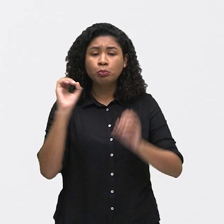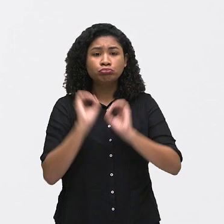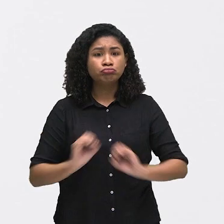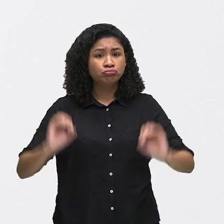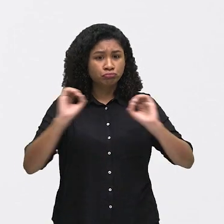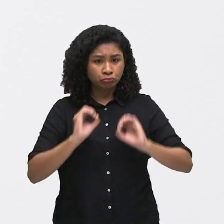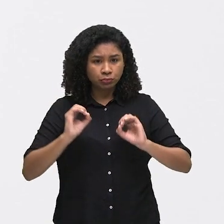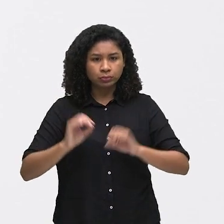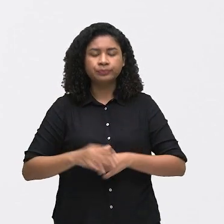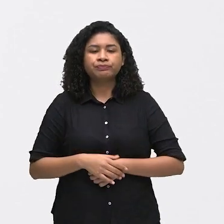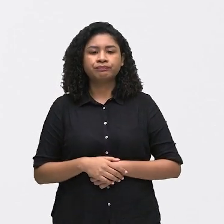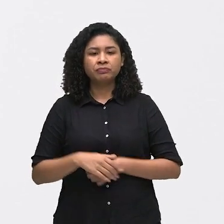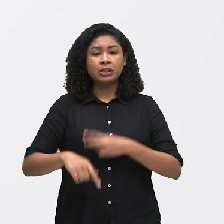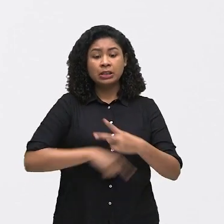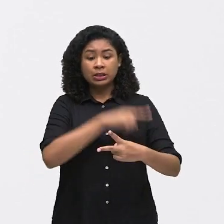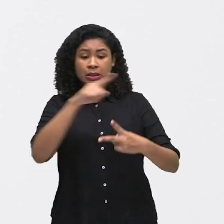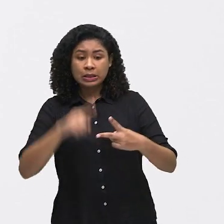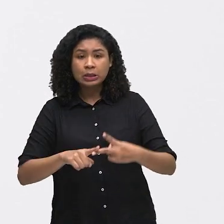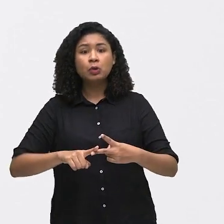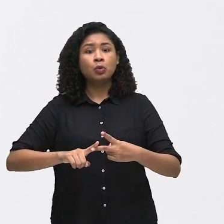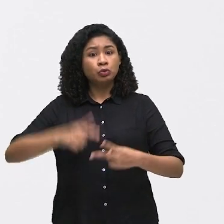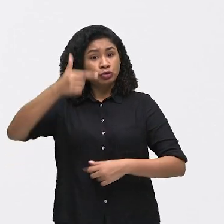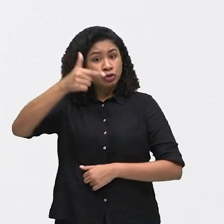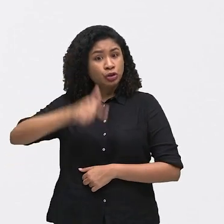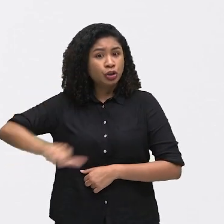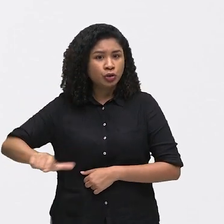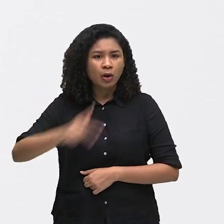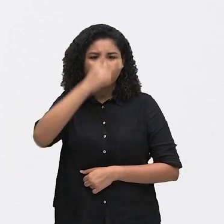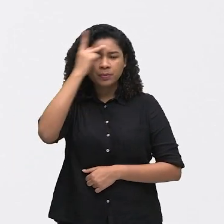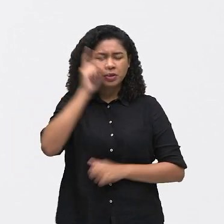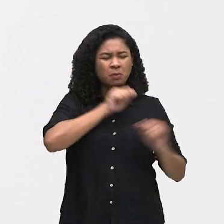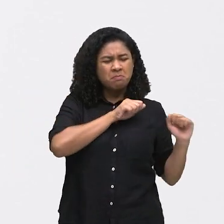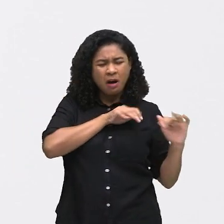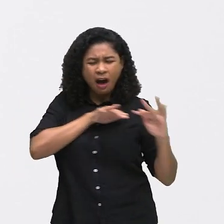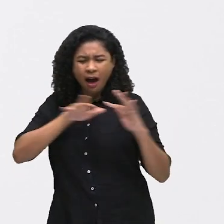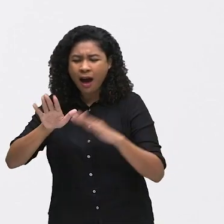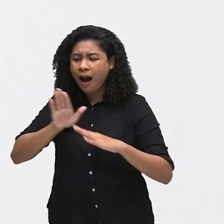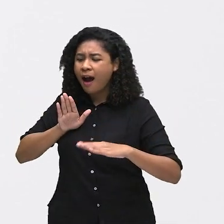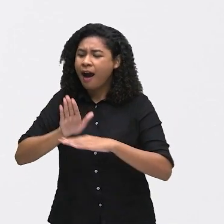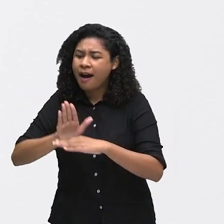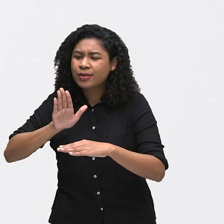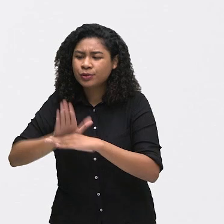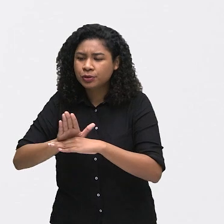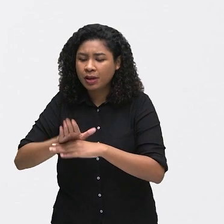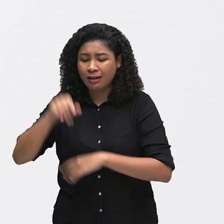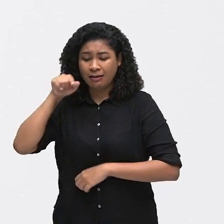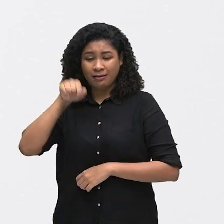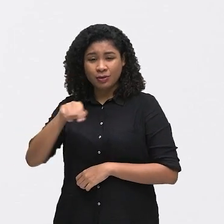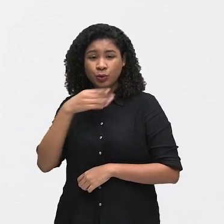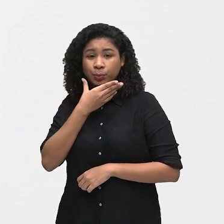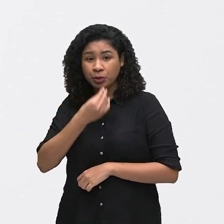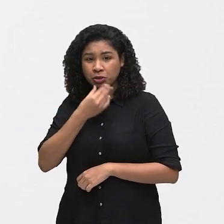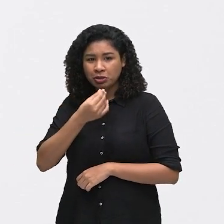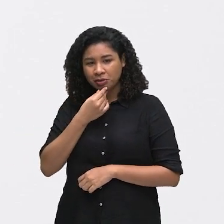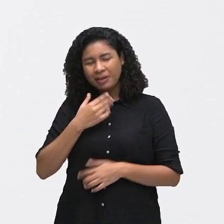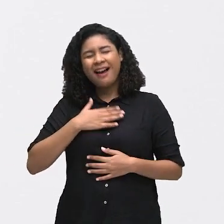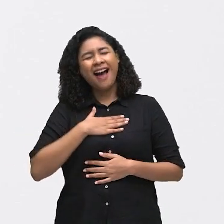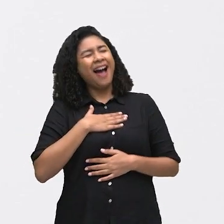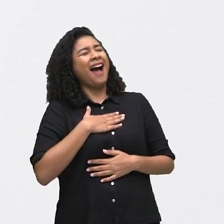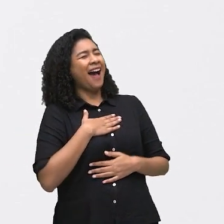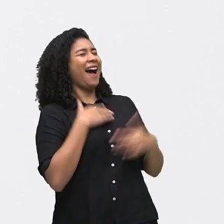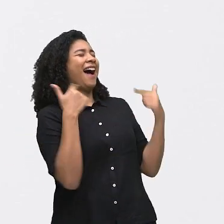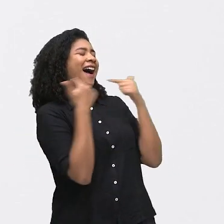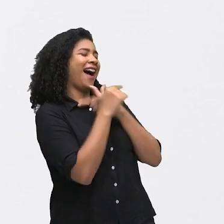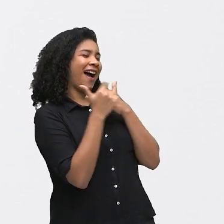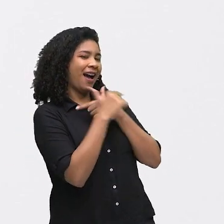ele fez a mesma brincadeira e todos vieram ajudar. E ele caçoou de todos. Mas um dia, o lobo